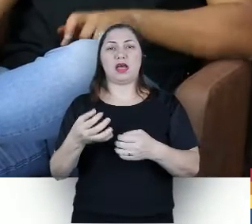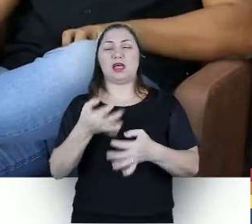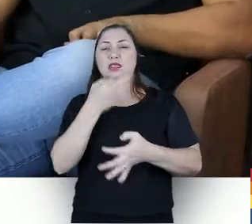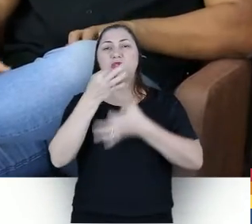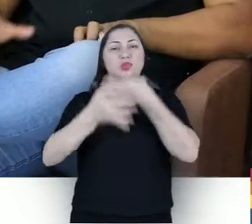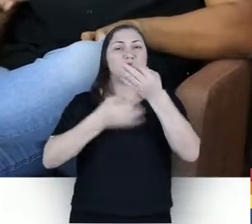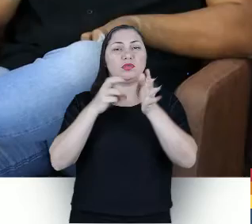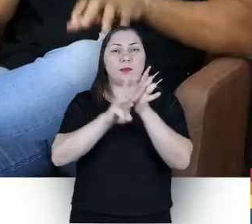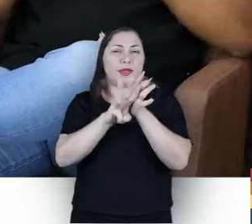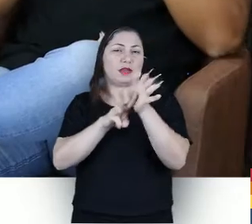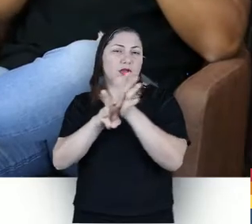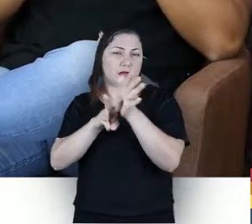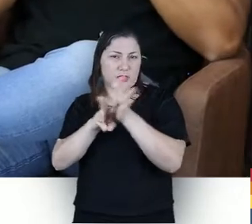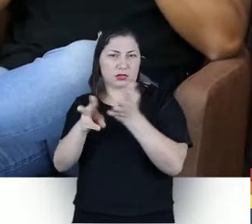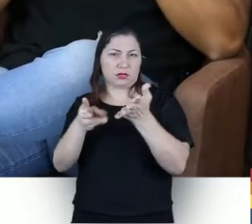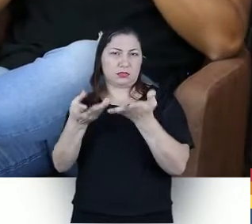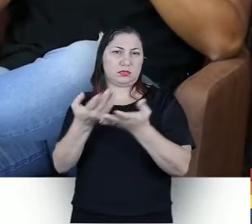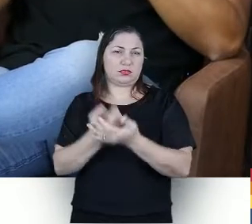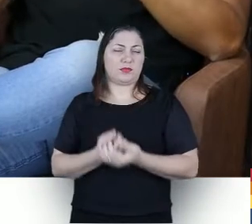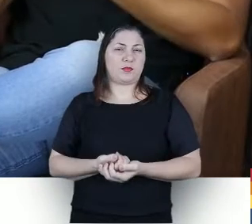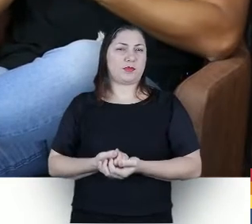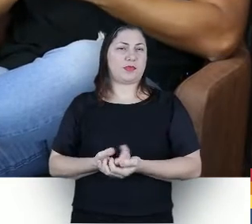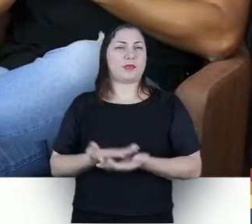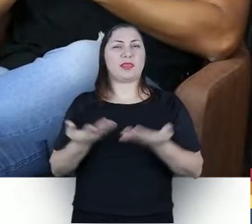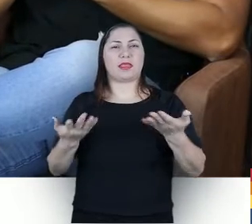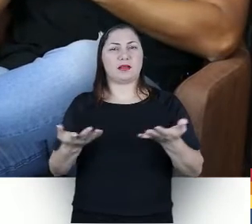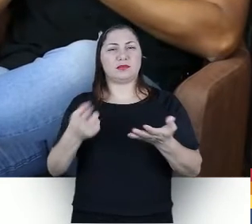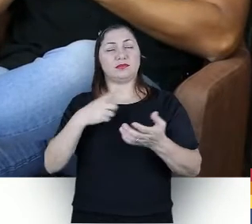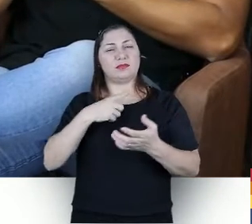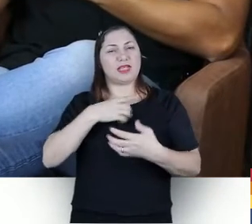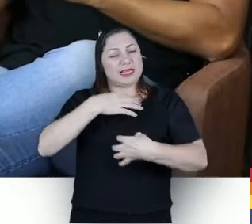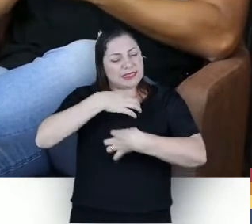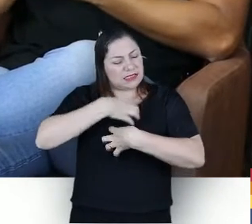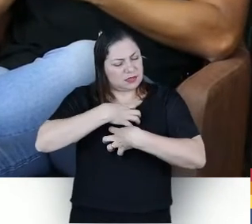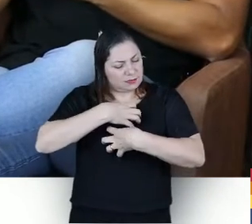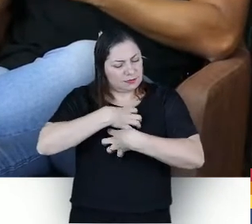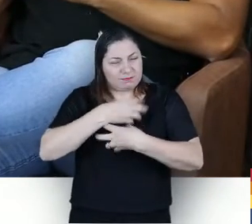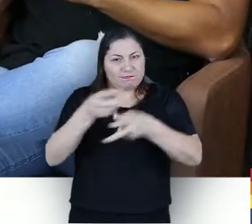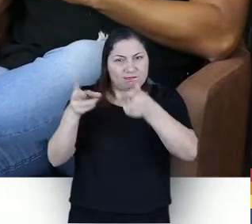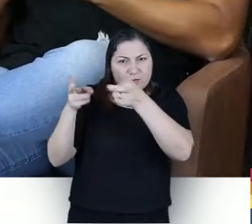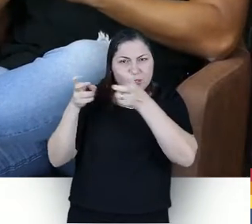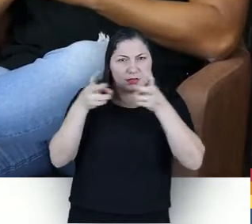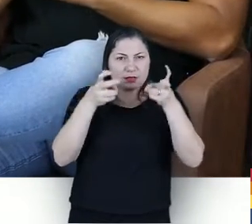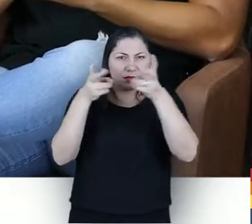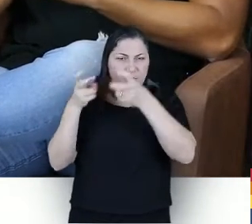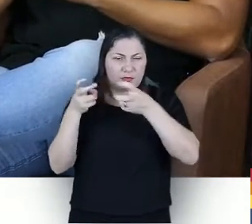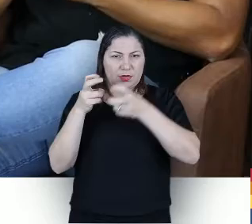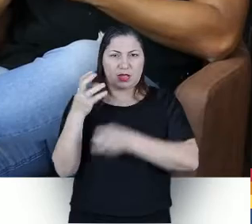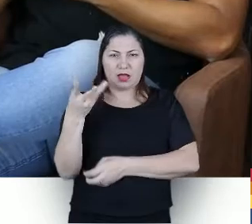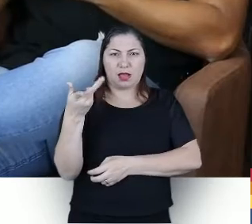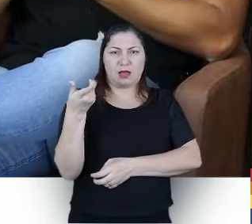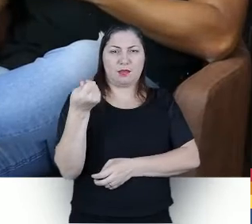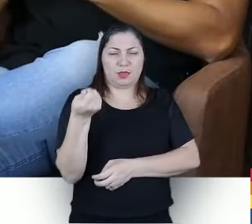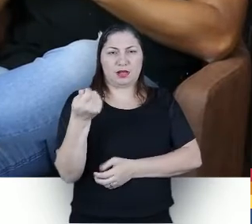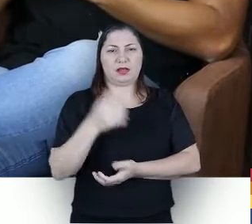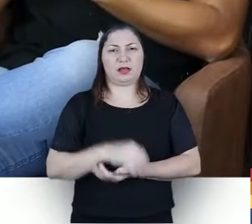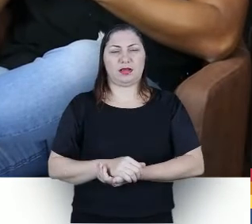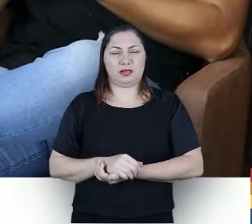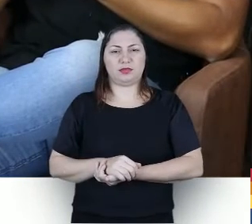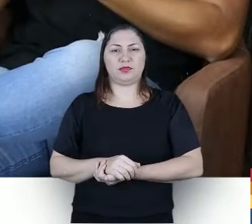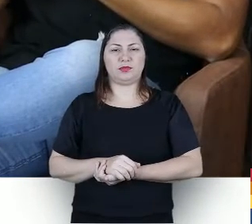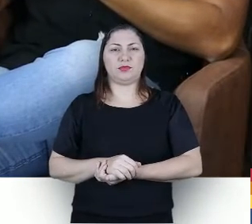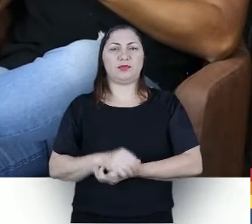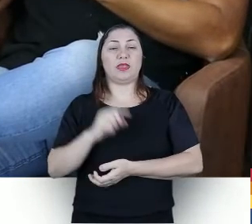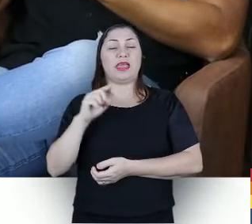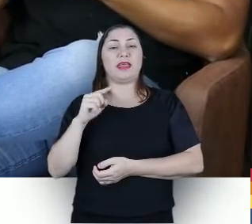consigo fazer essa catalogação, o segundo passo qual é? Ok, agora, de novo, como eu vou trabalhar isso, né? Quais são as